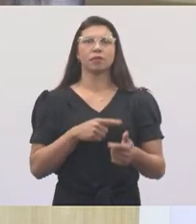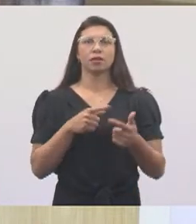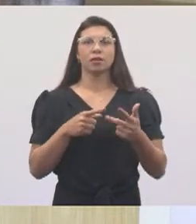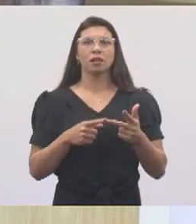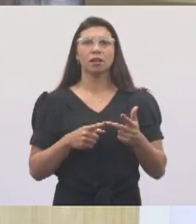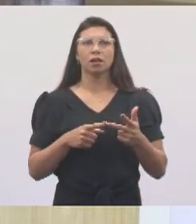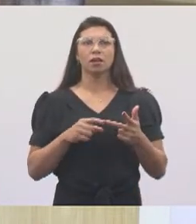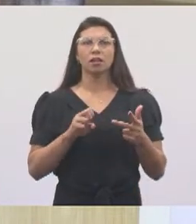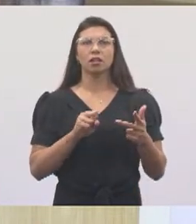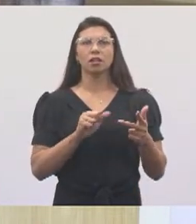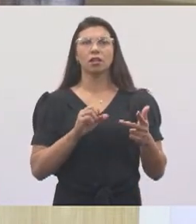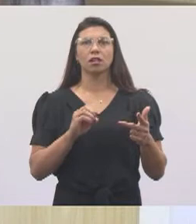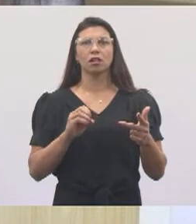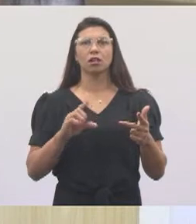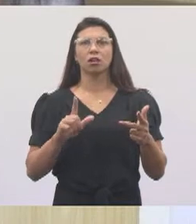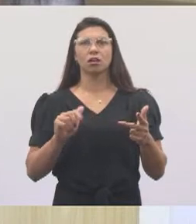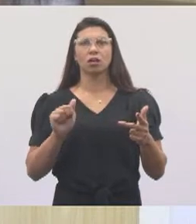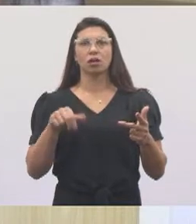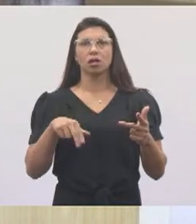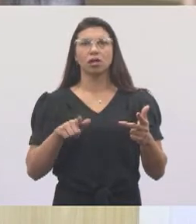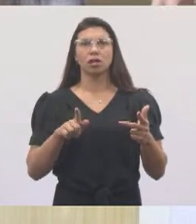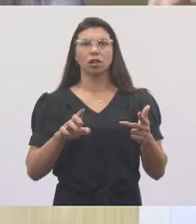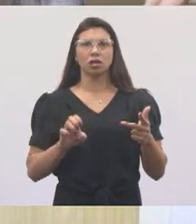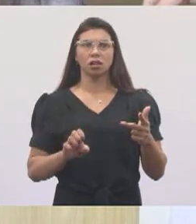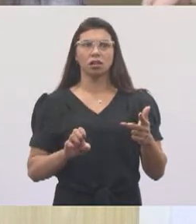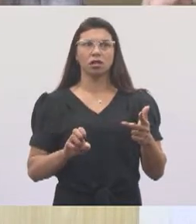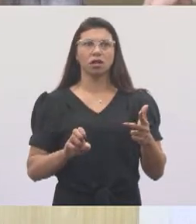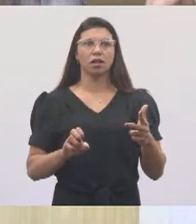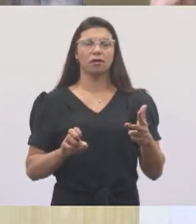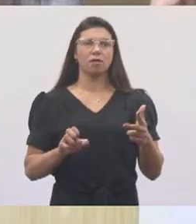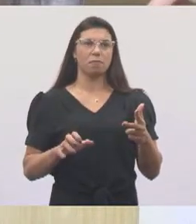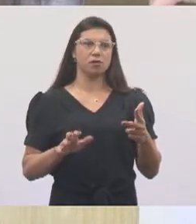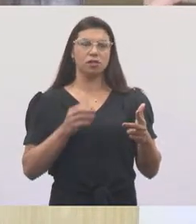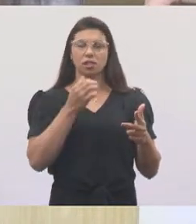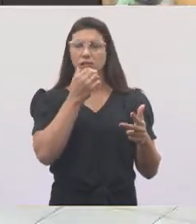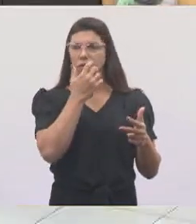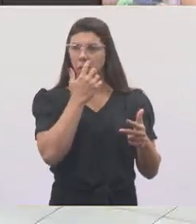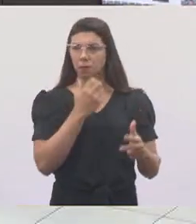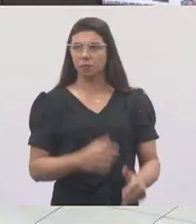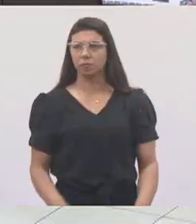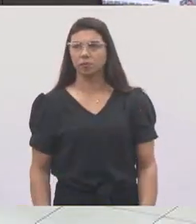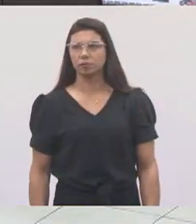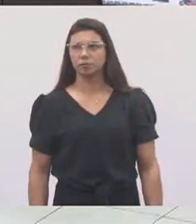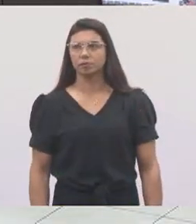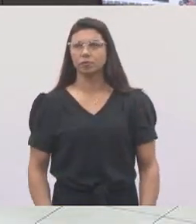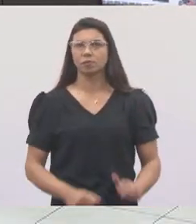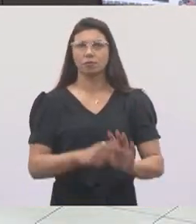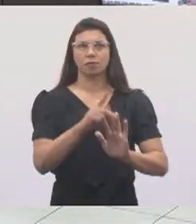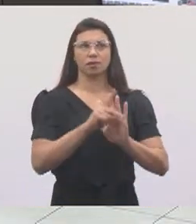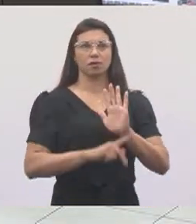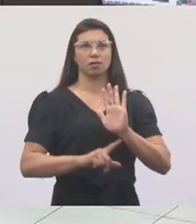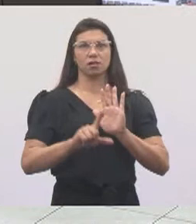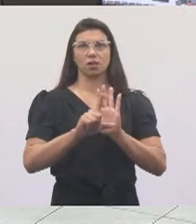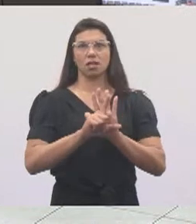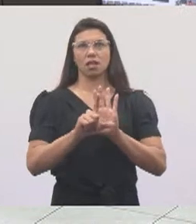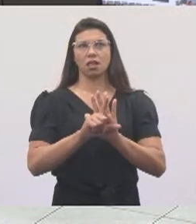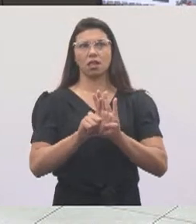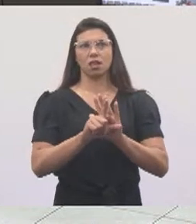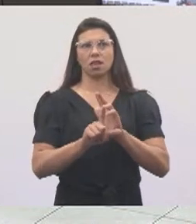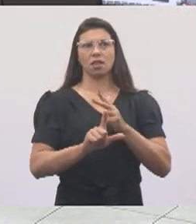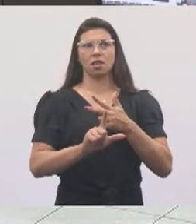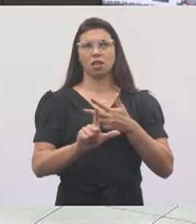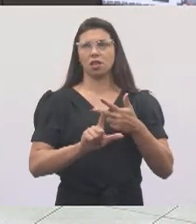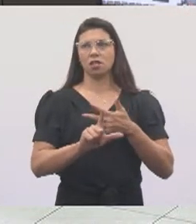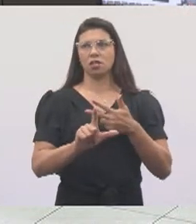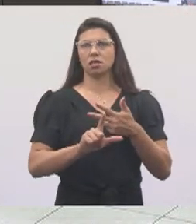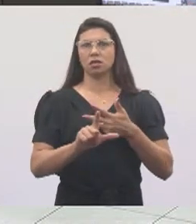civil Solange de Carvalho, estão presentes aqui para apreciar o projeto de lei do Legislativo que